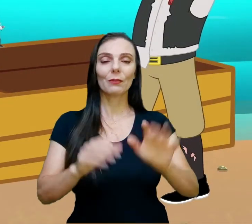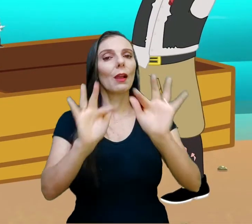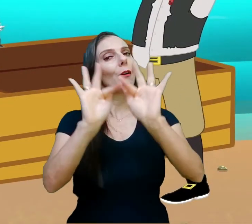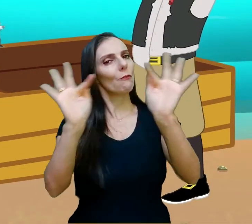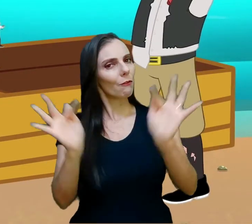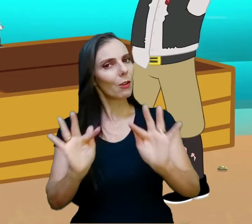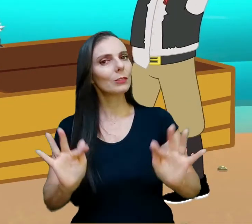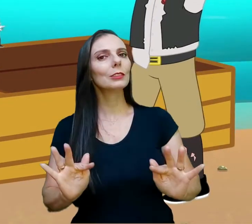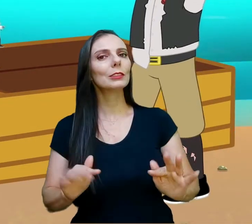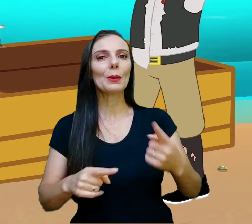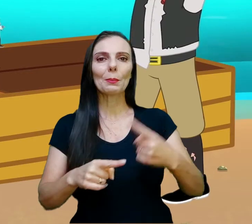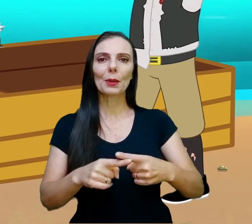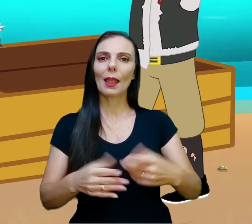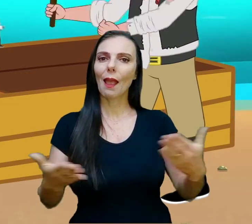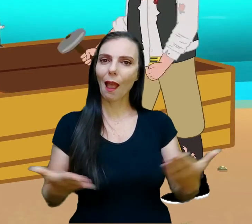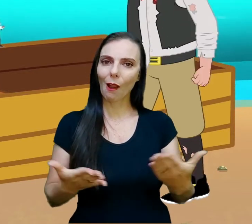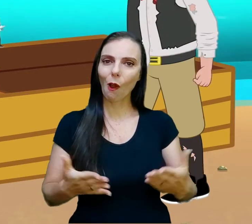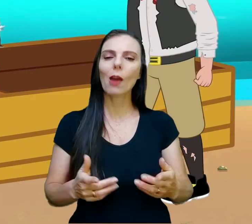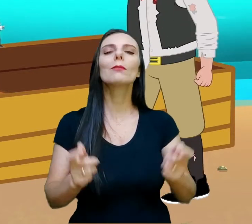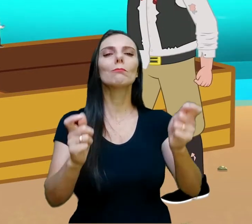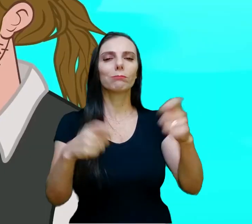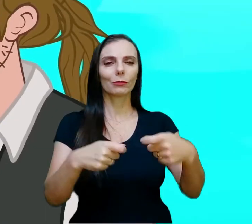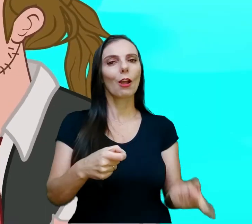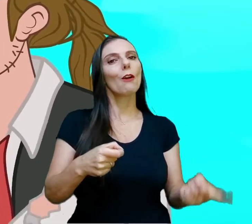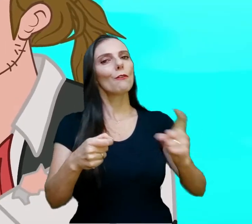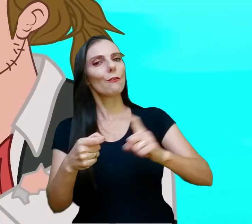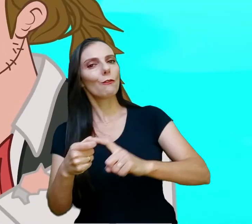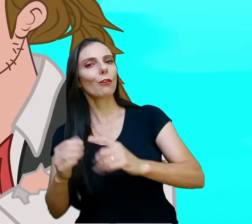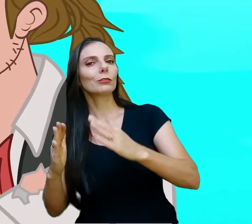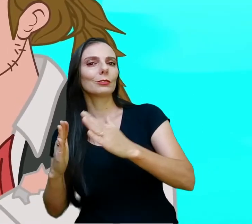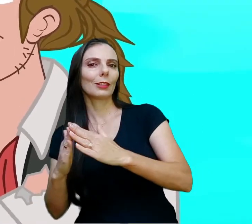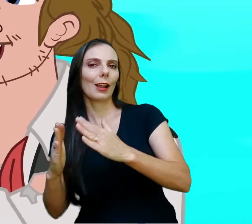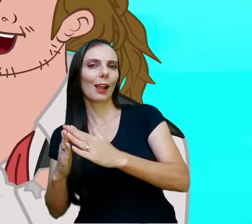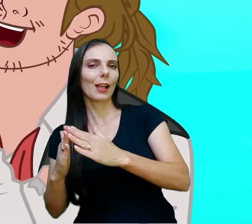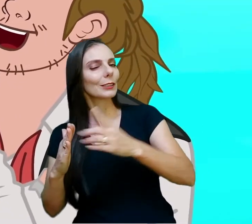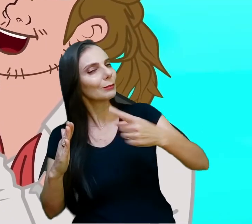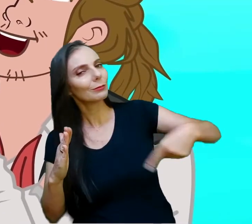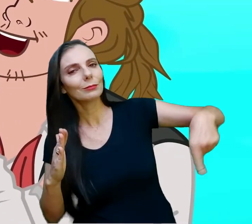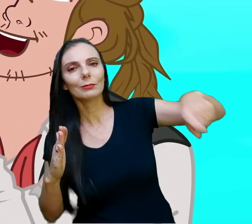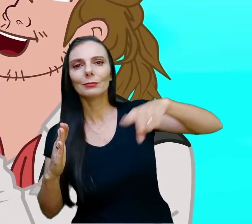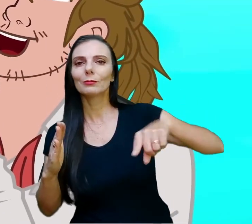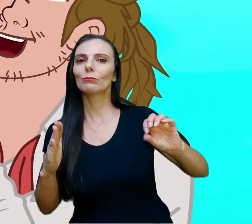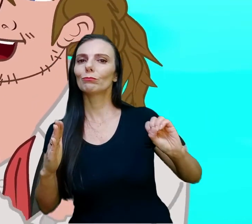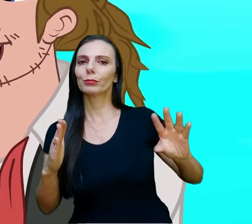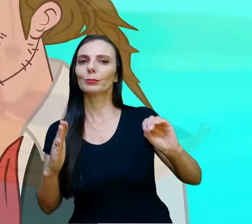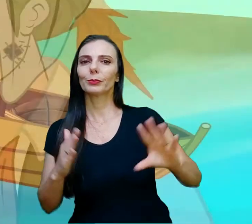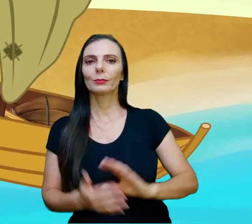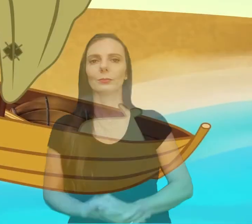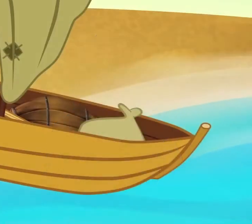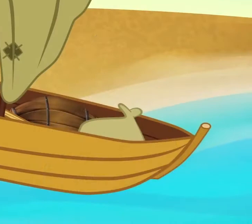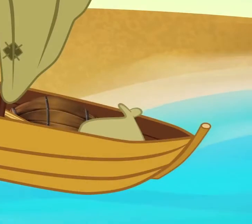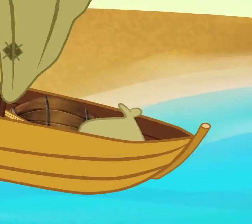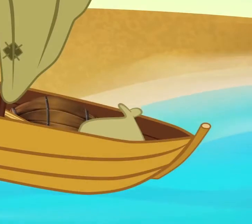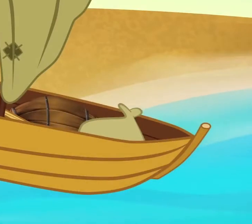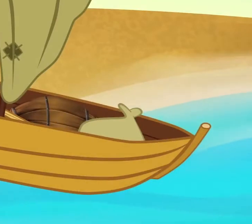Gulliver estava muito feliz, porque ele finalmente poderia deixar o reino das pessoas pequenas e ir para